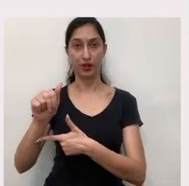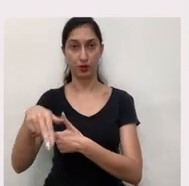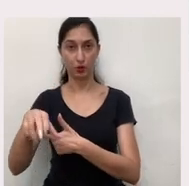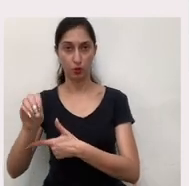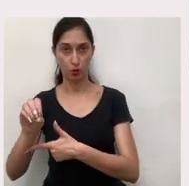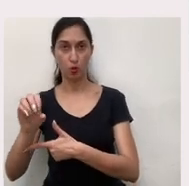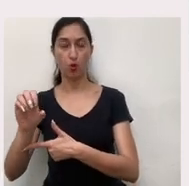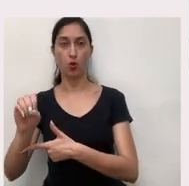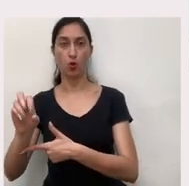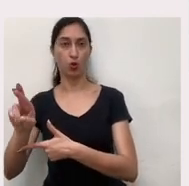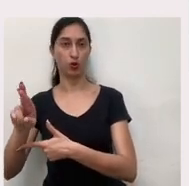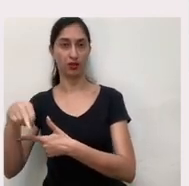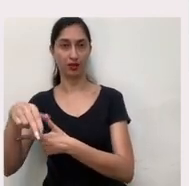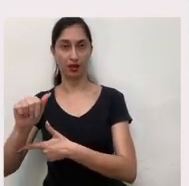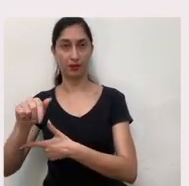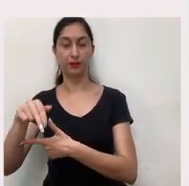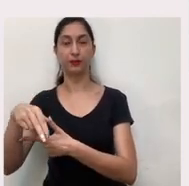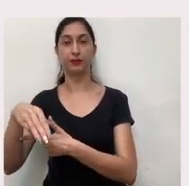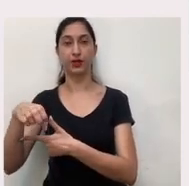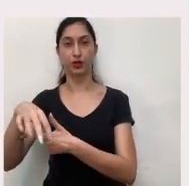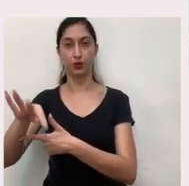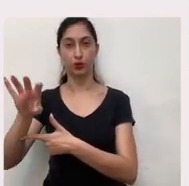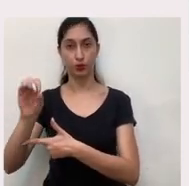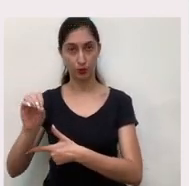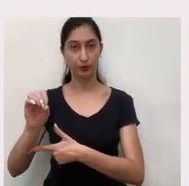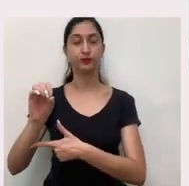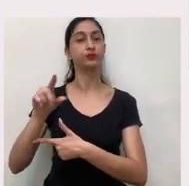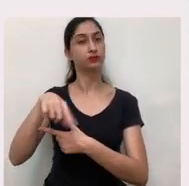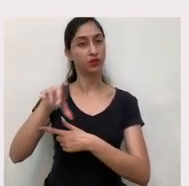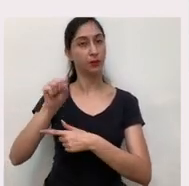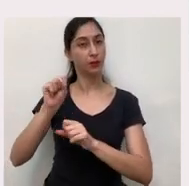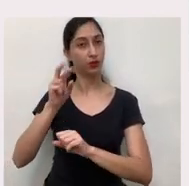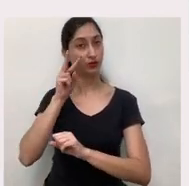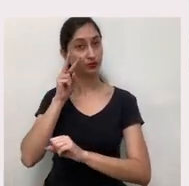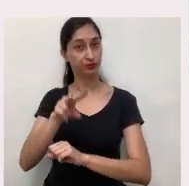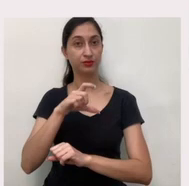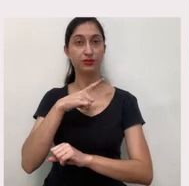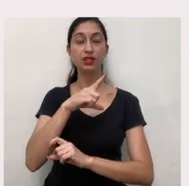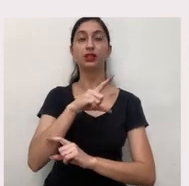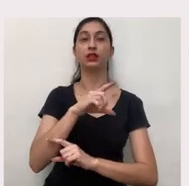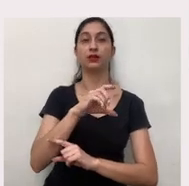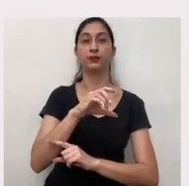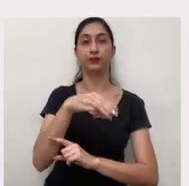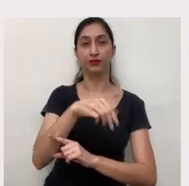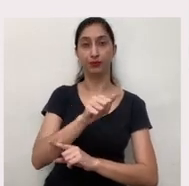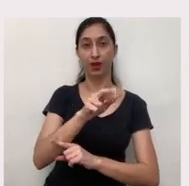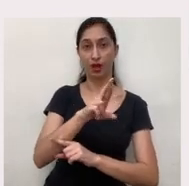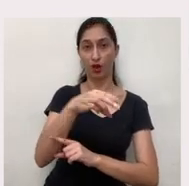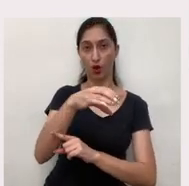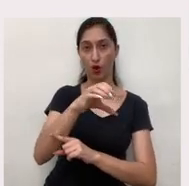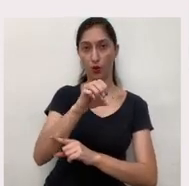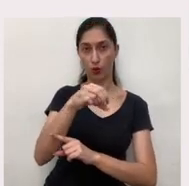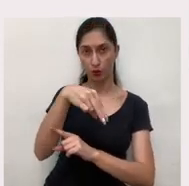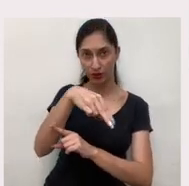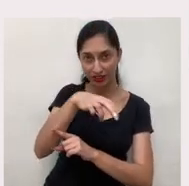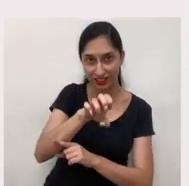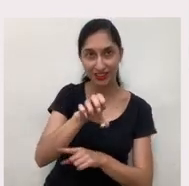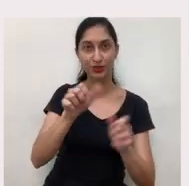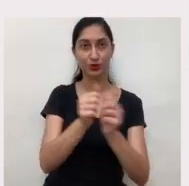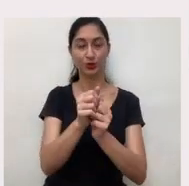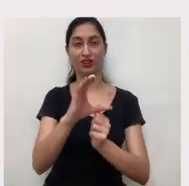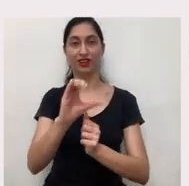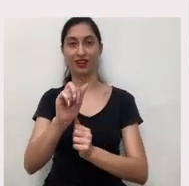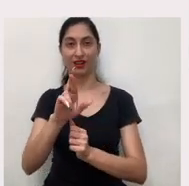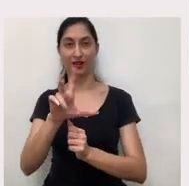exposição Grafografia, que tem a curadoria do Marconi Drummond e do Carlos Teixeira. Inclusive, Marconi acho que nos assiste hoje. Boa